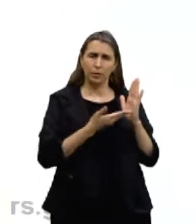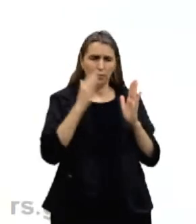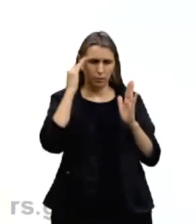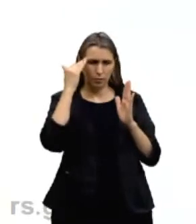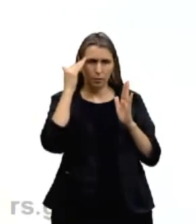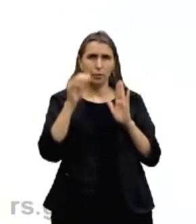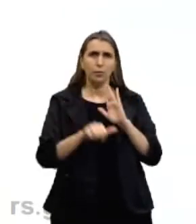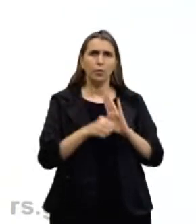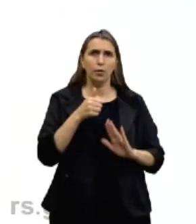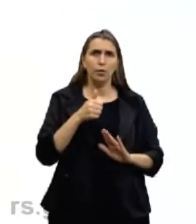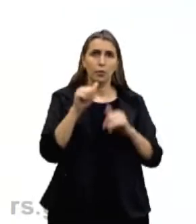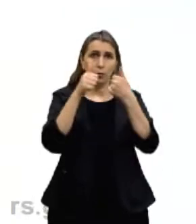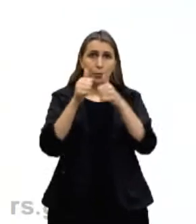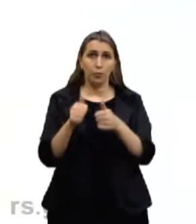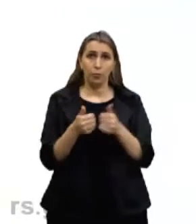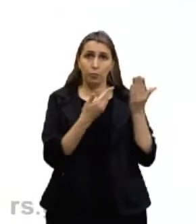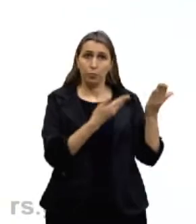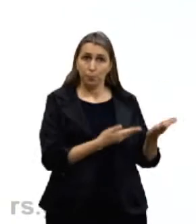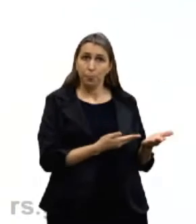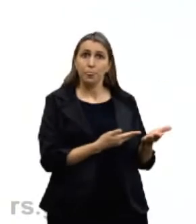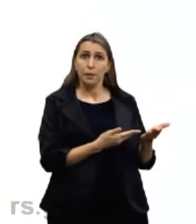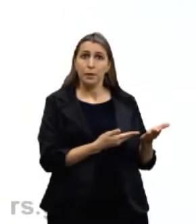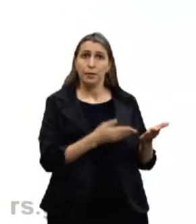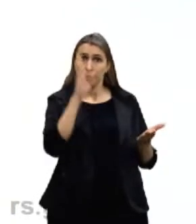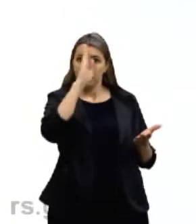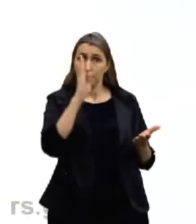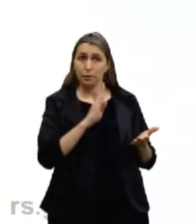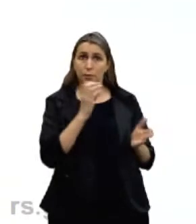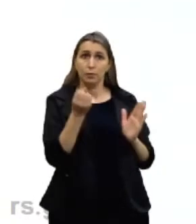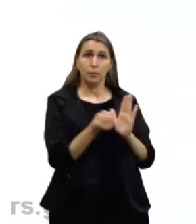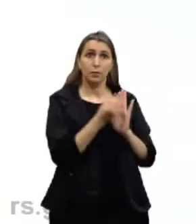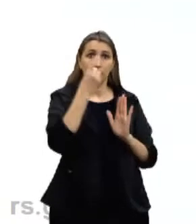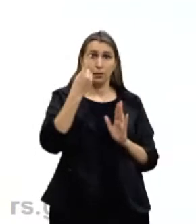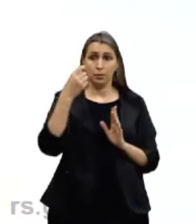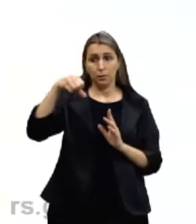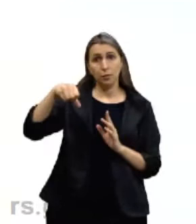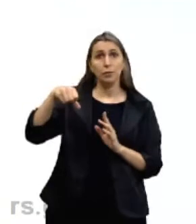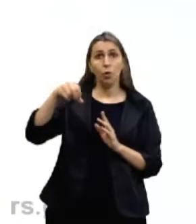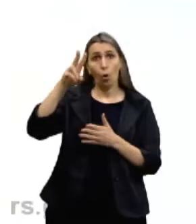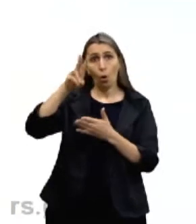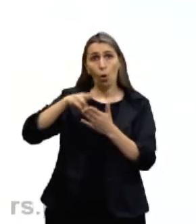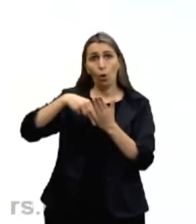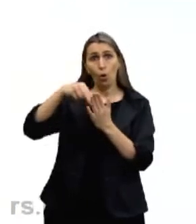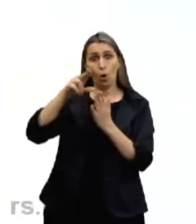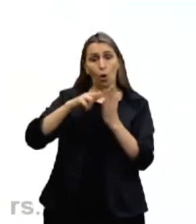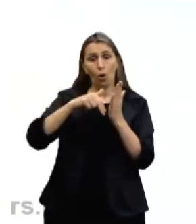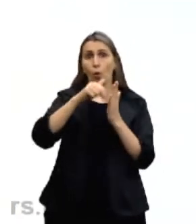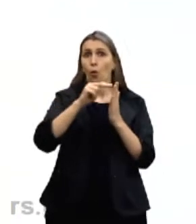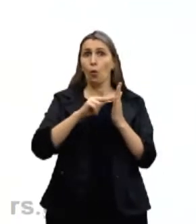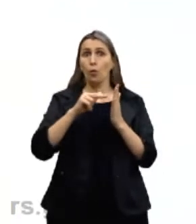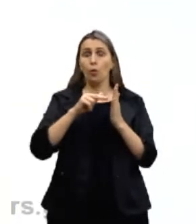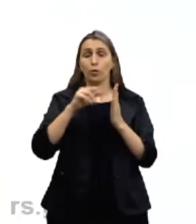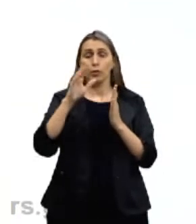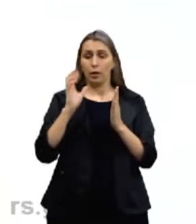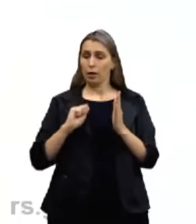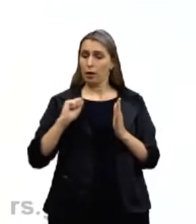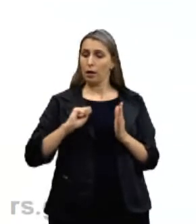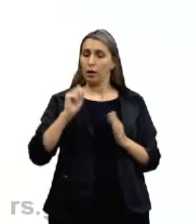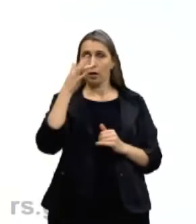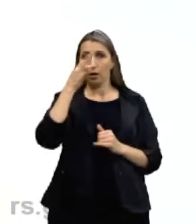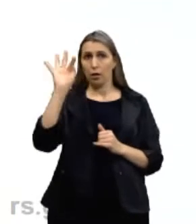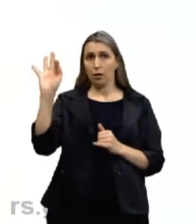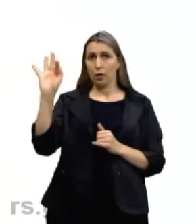entender através de imagens esse Brasil do século 19 vocês olhem as pinturas desse artista francês que se